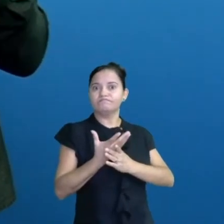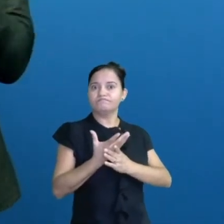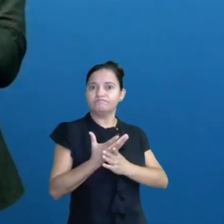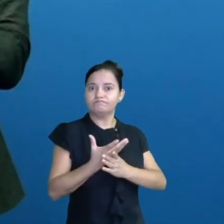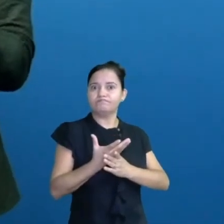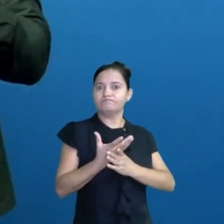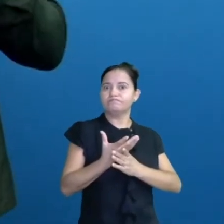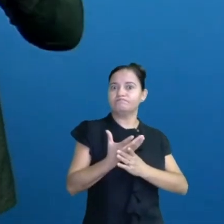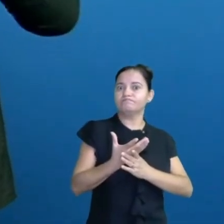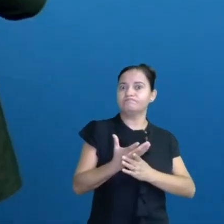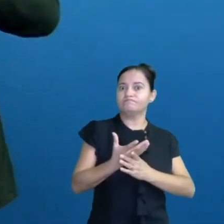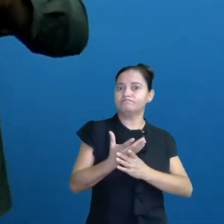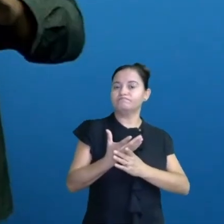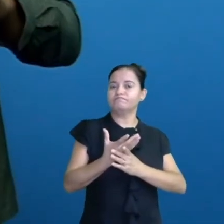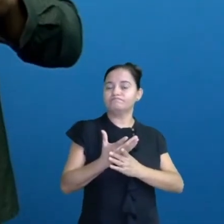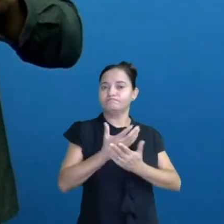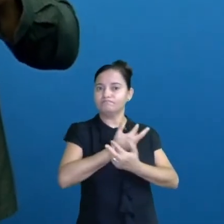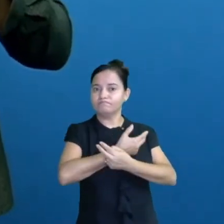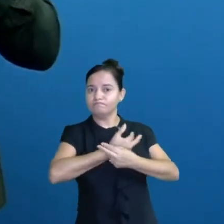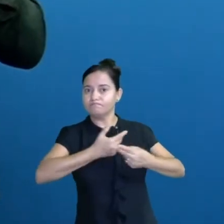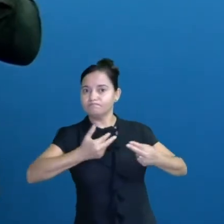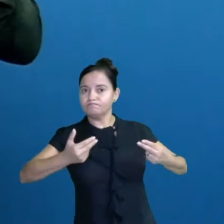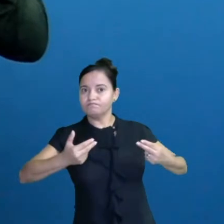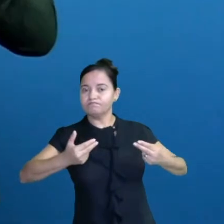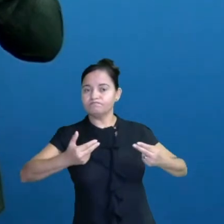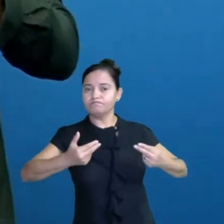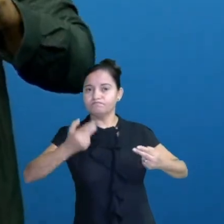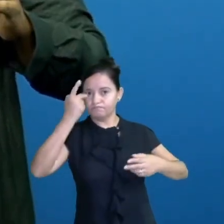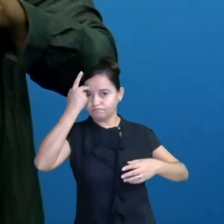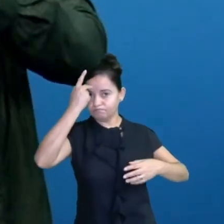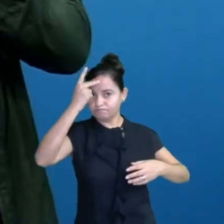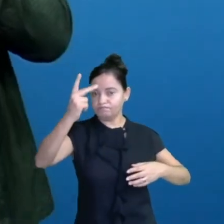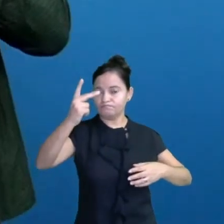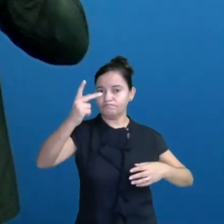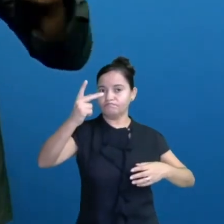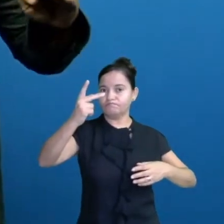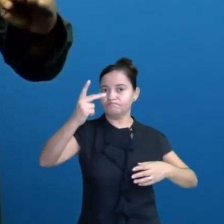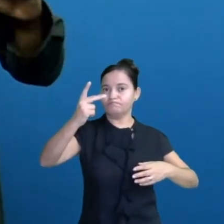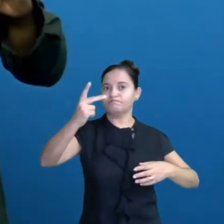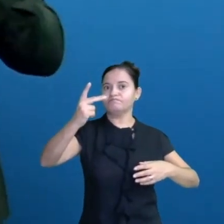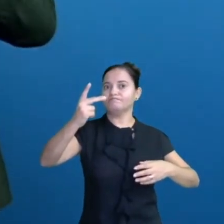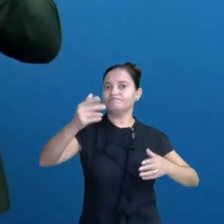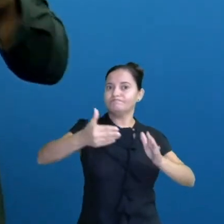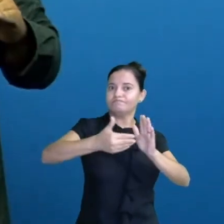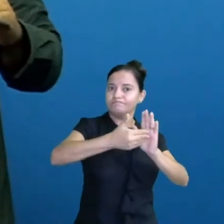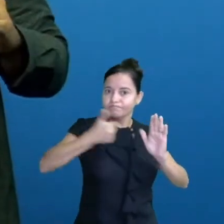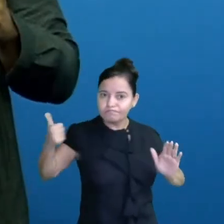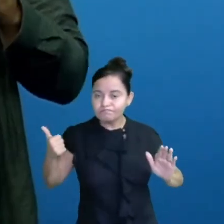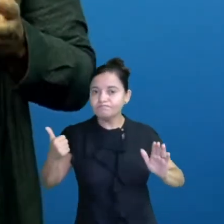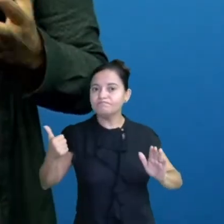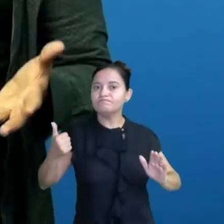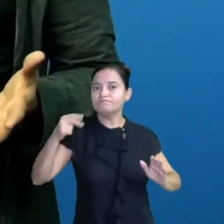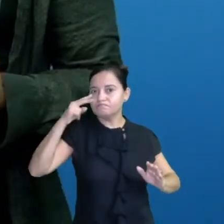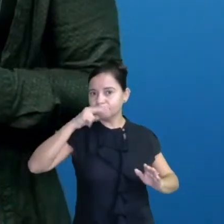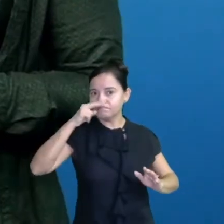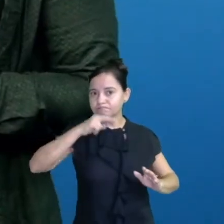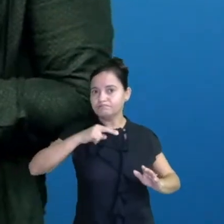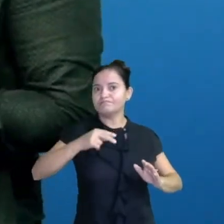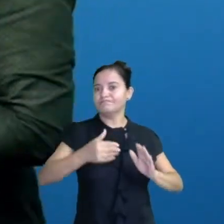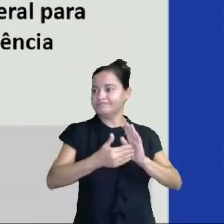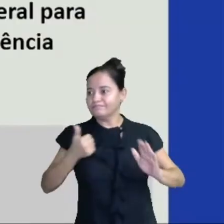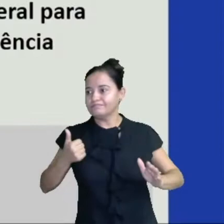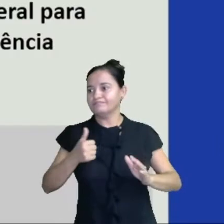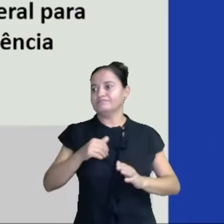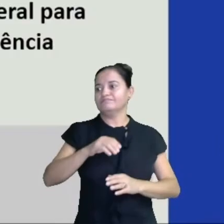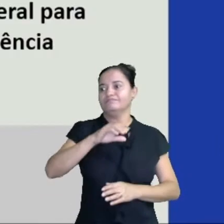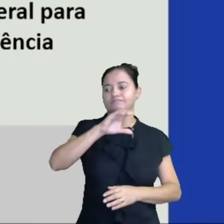metas ambiciosas para eliminar e até mesmo banir mesmo de forma clara o uso dos CFCs.